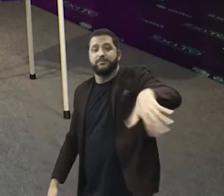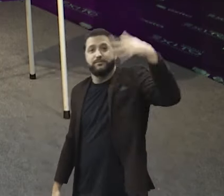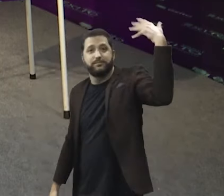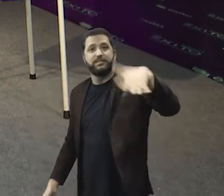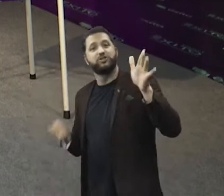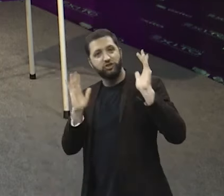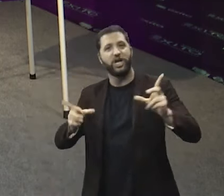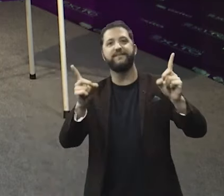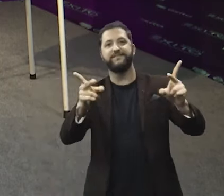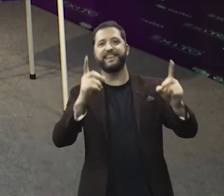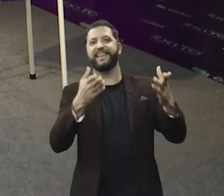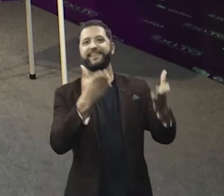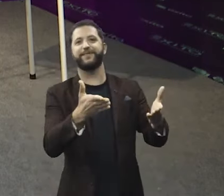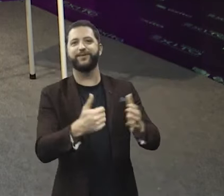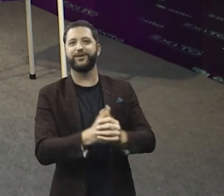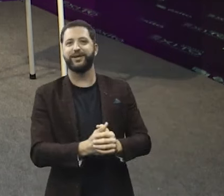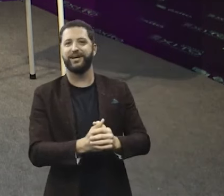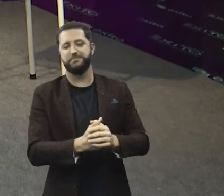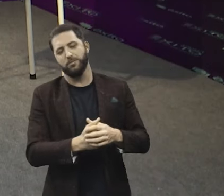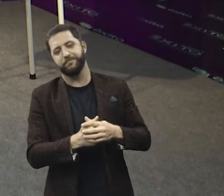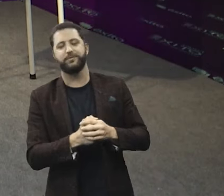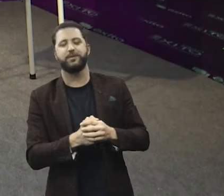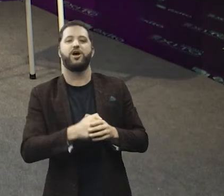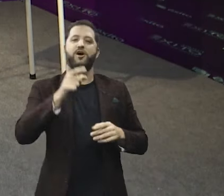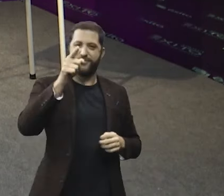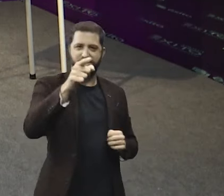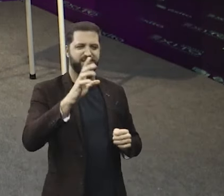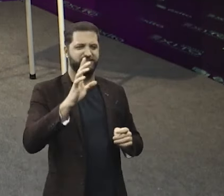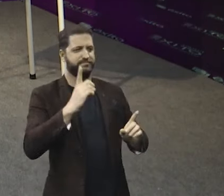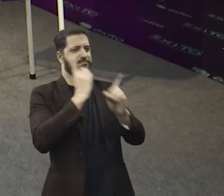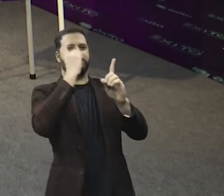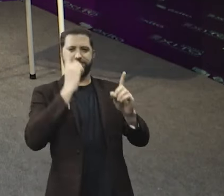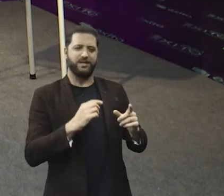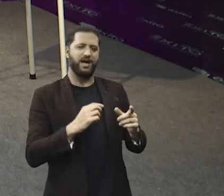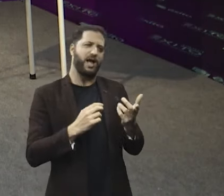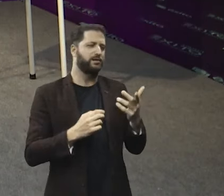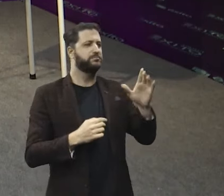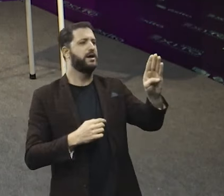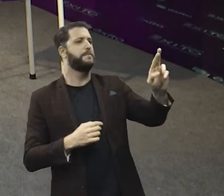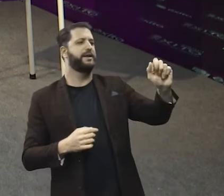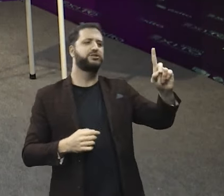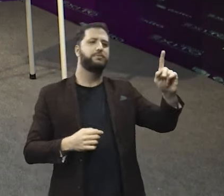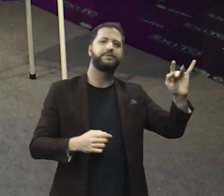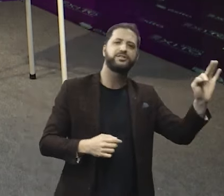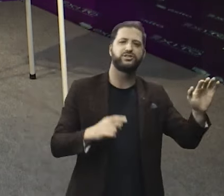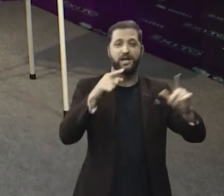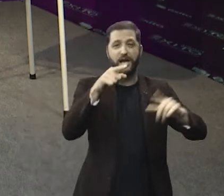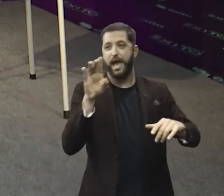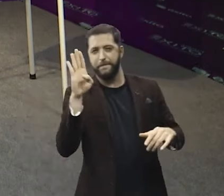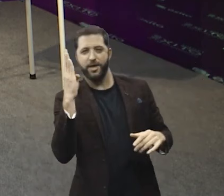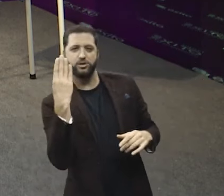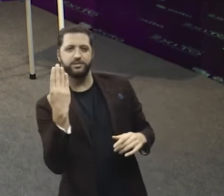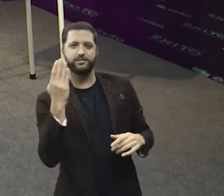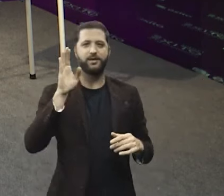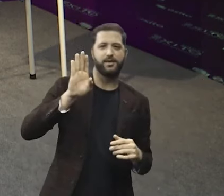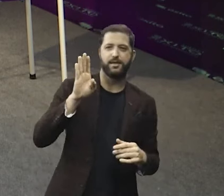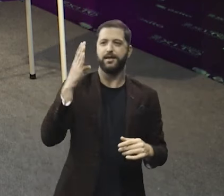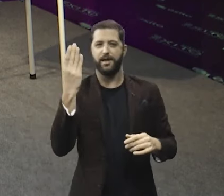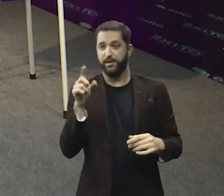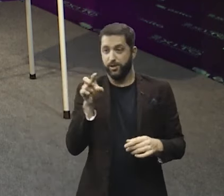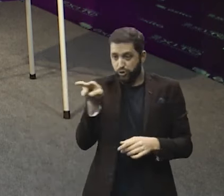então você Digamos que descobre que a Beyoncé o Brad Pitt eles compraram um lote no Condomínio x